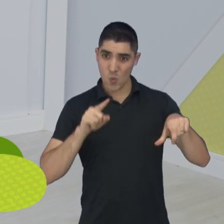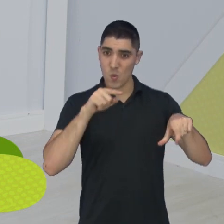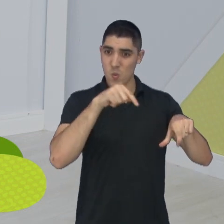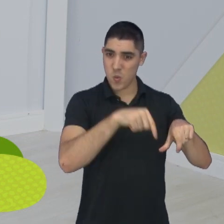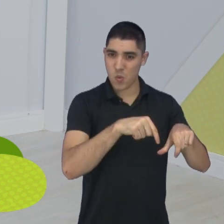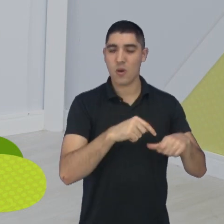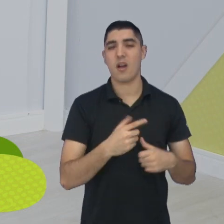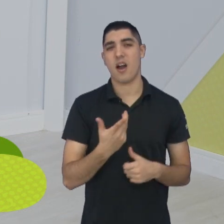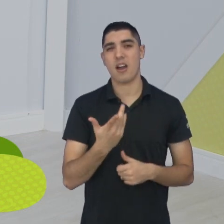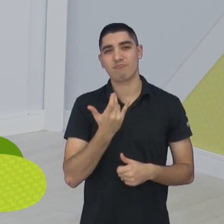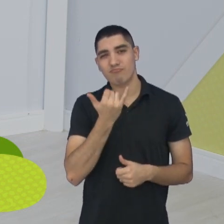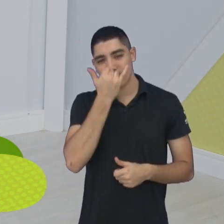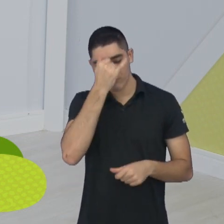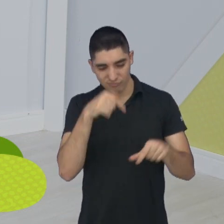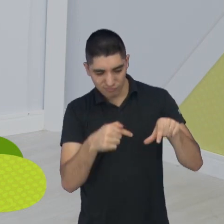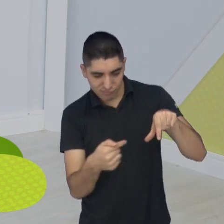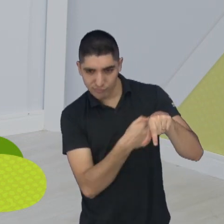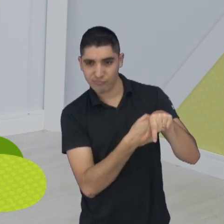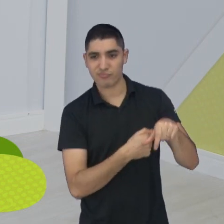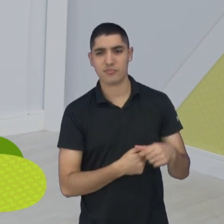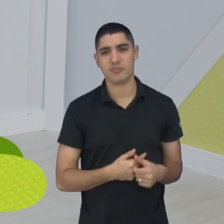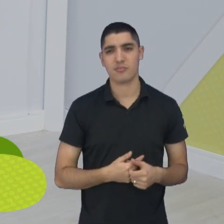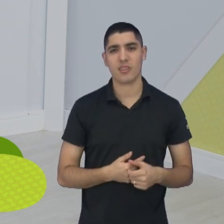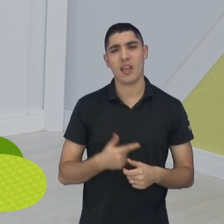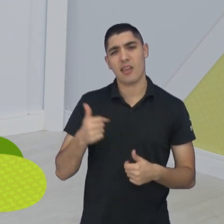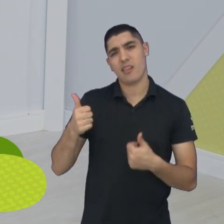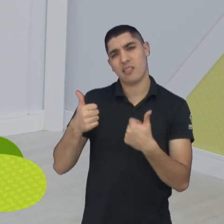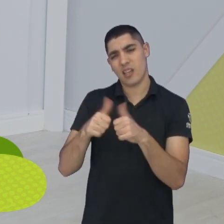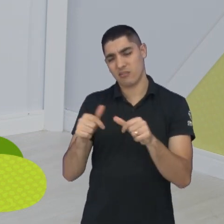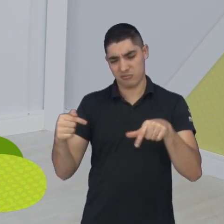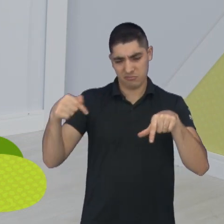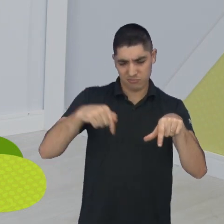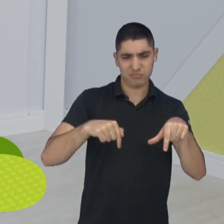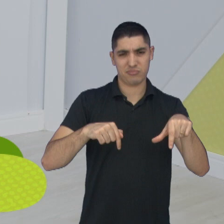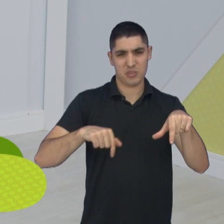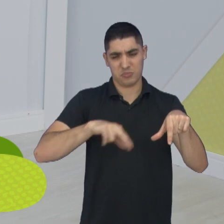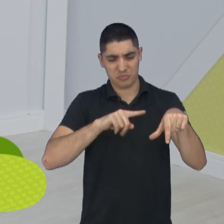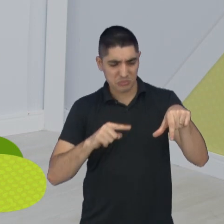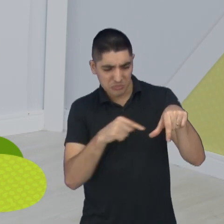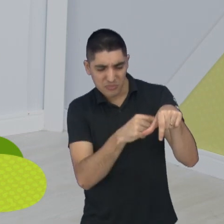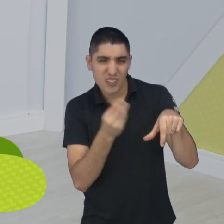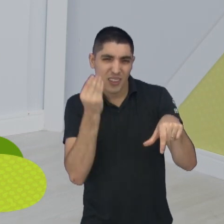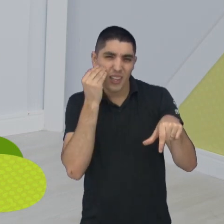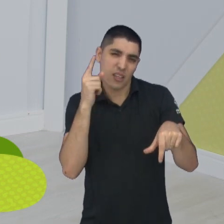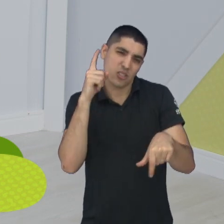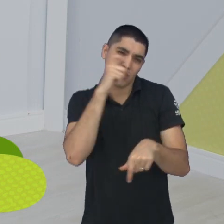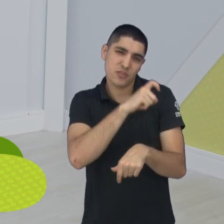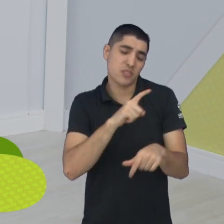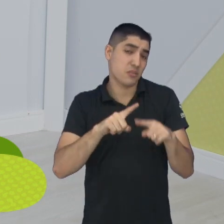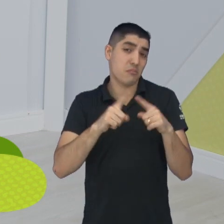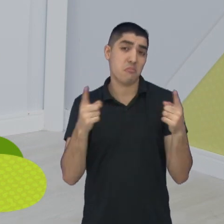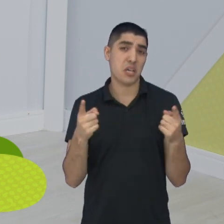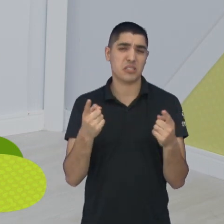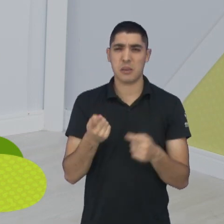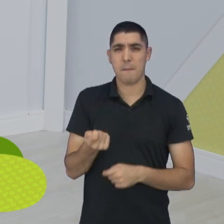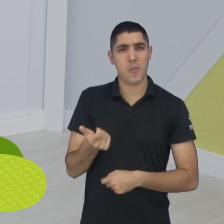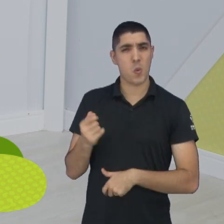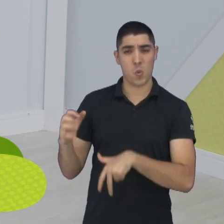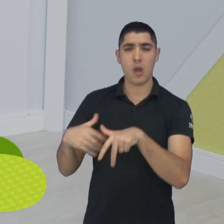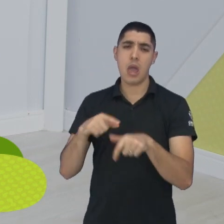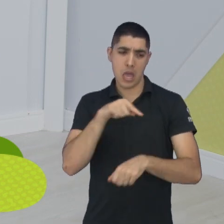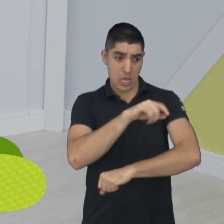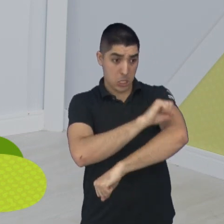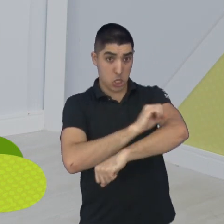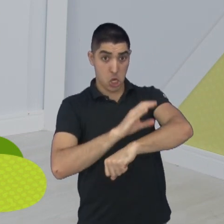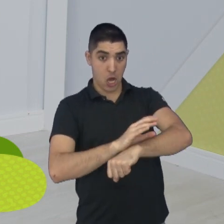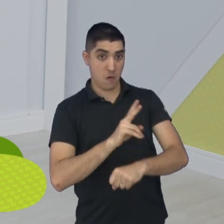Joseense acabou desperdiçando a oportunidade. Já estava desequilibrado, a bola foi mais longa para ele, era um lance difícil, mas enfim, produziu muito pouco. São Carlense também não